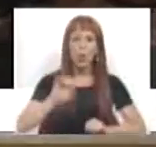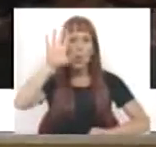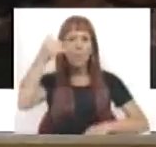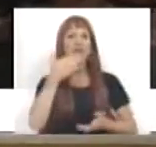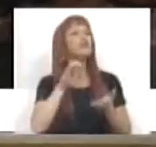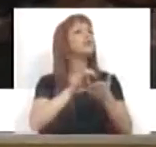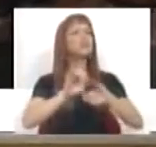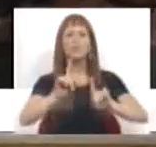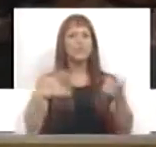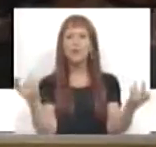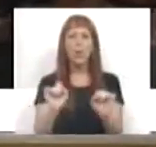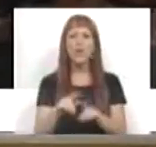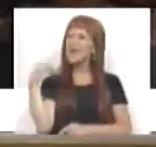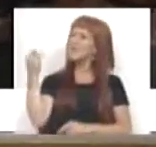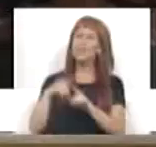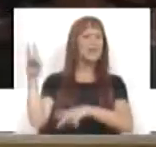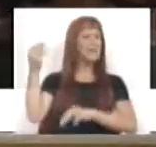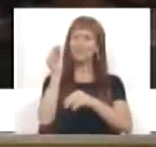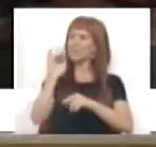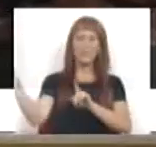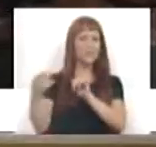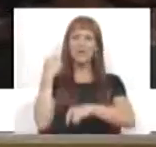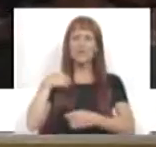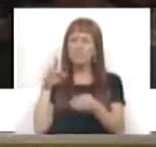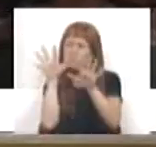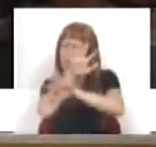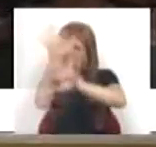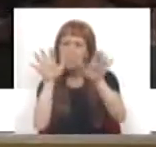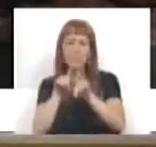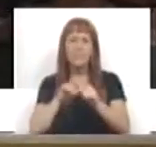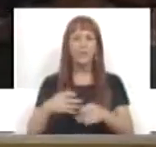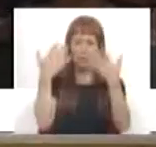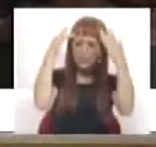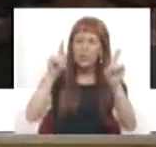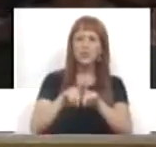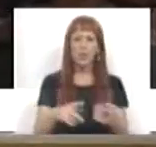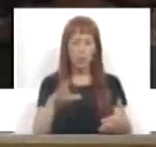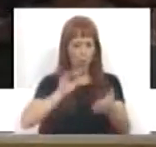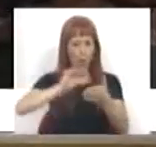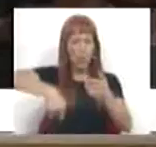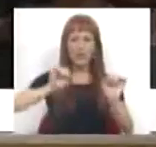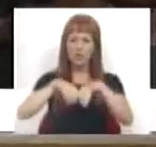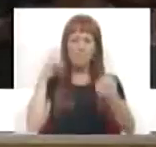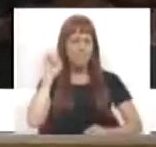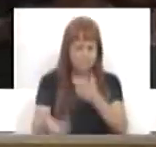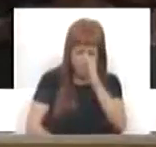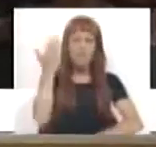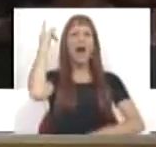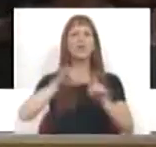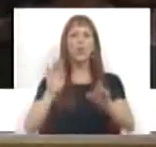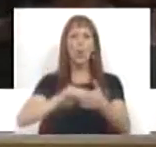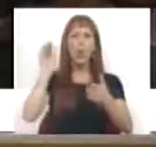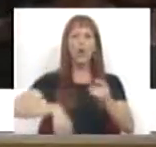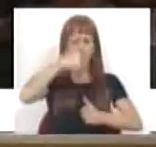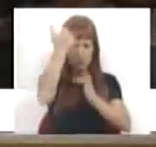primeiros credores não são instituições financeiras ou fundos obscuros. Numa democracia é o contrato social que prevalece, o